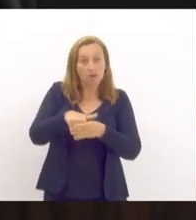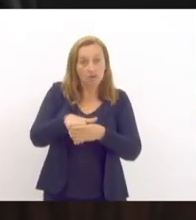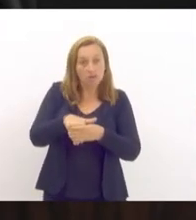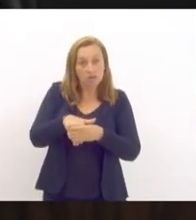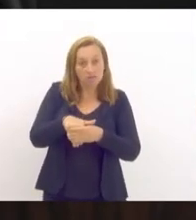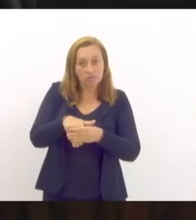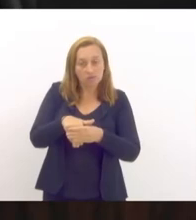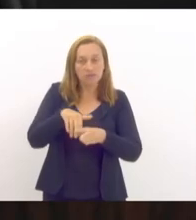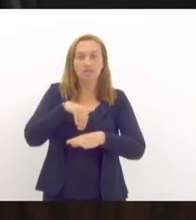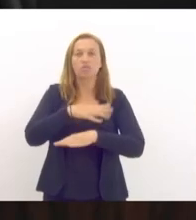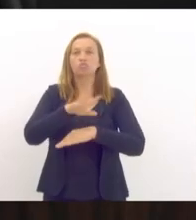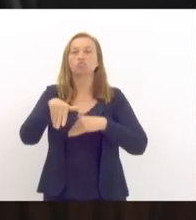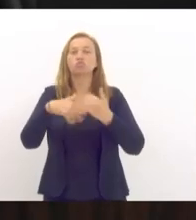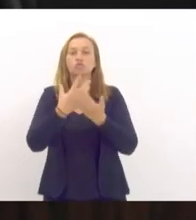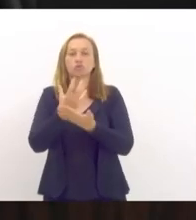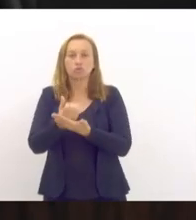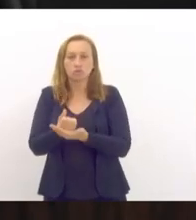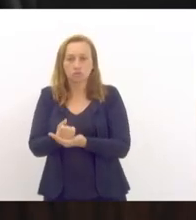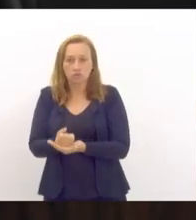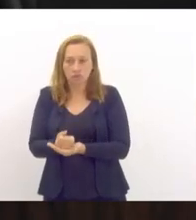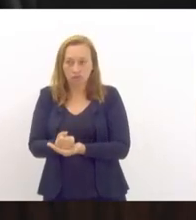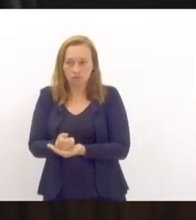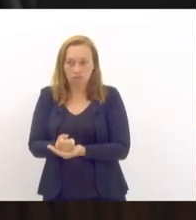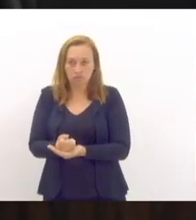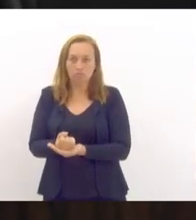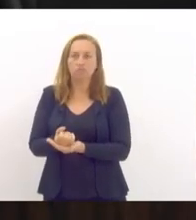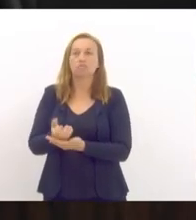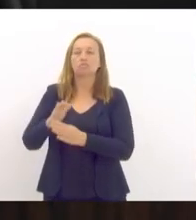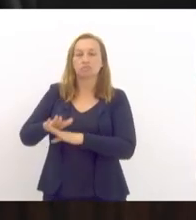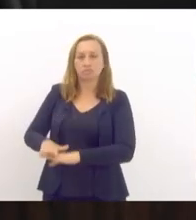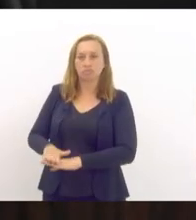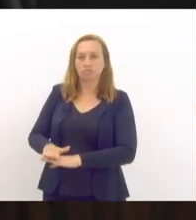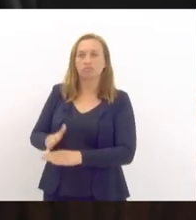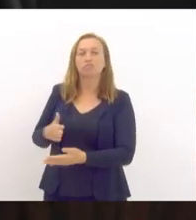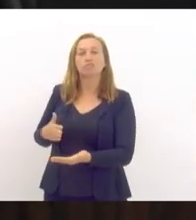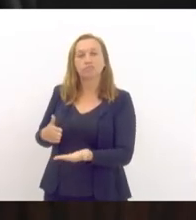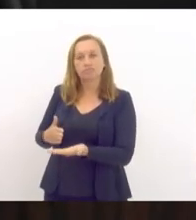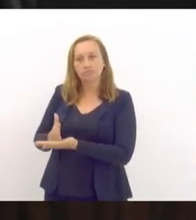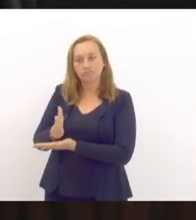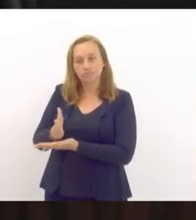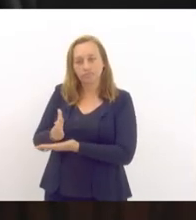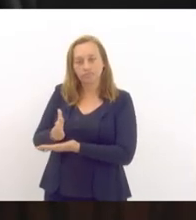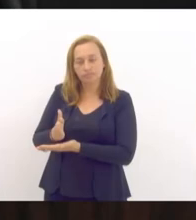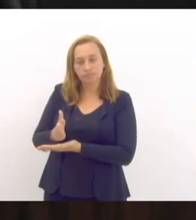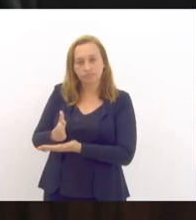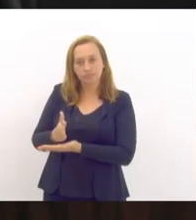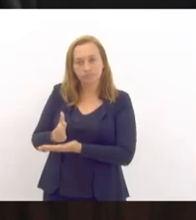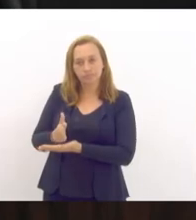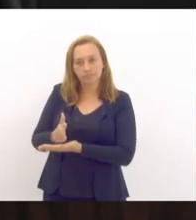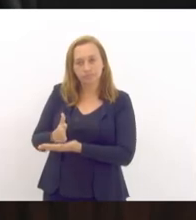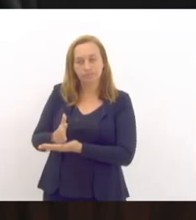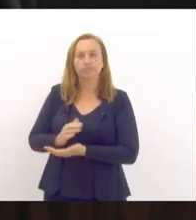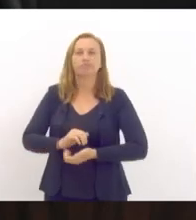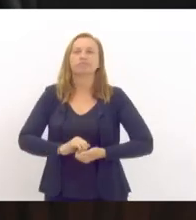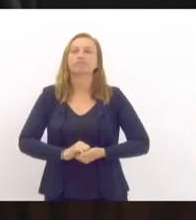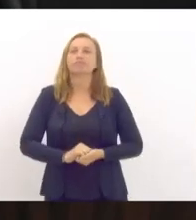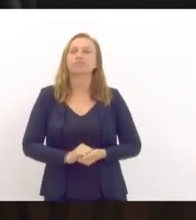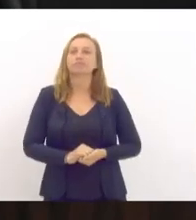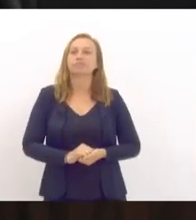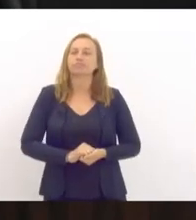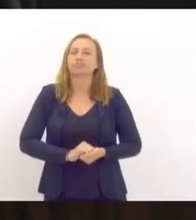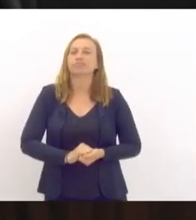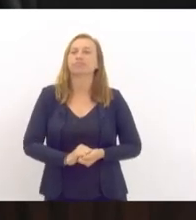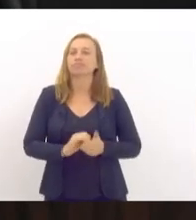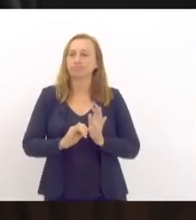discussão em votação senhores que aprovam permanece como estão aprovado vai